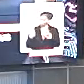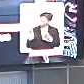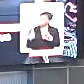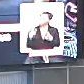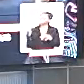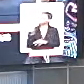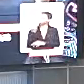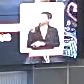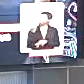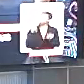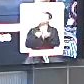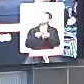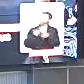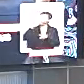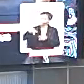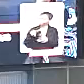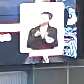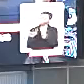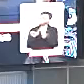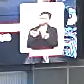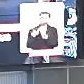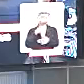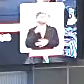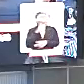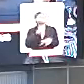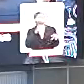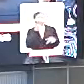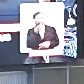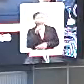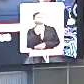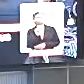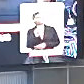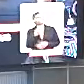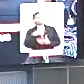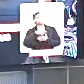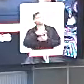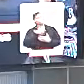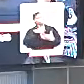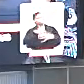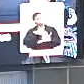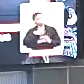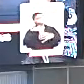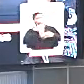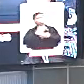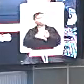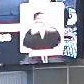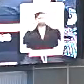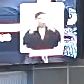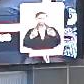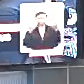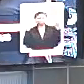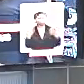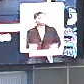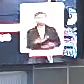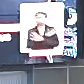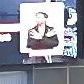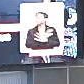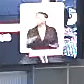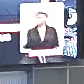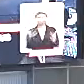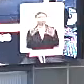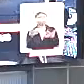acessibilidade e a alguém também falou aí de sensibilização e humanização eu não quero saber mais de sensibilização nem humanização não eu quero